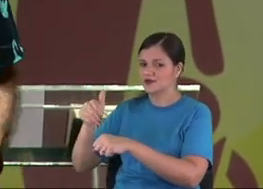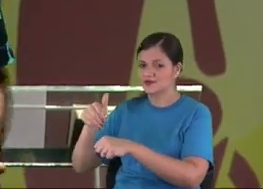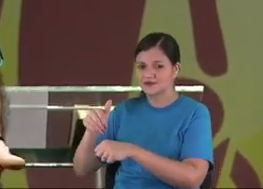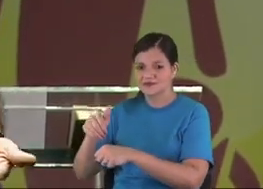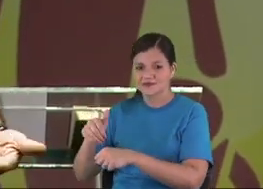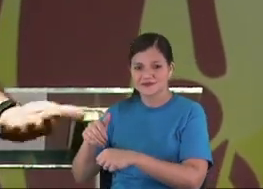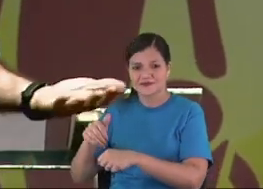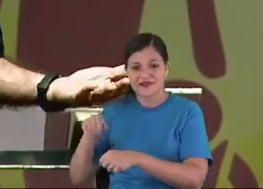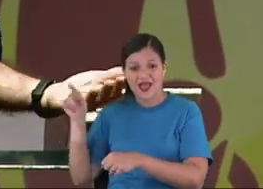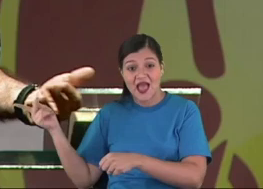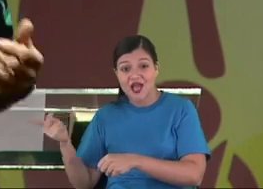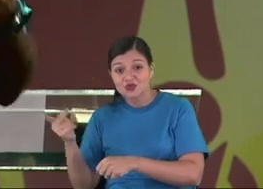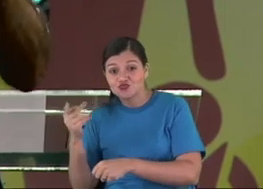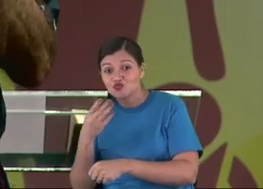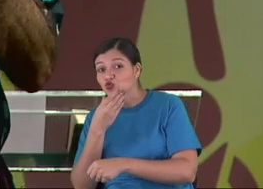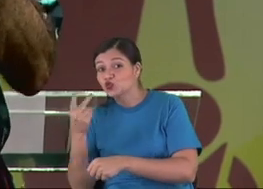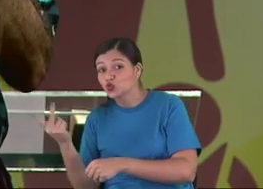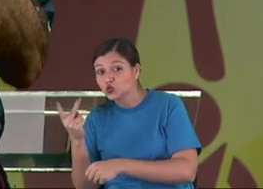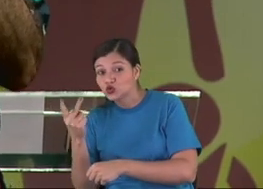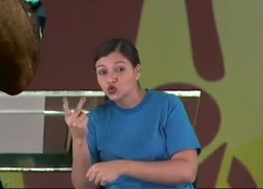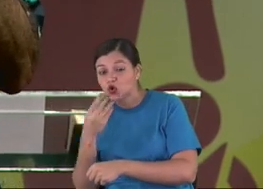Descobriram com 12 anos que ela não sabia nem ler.